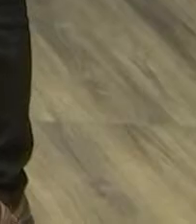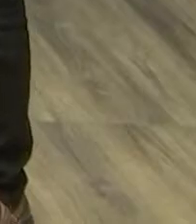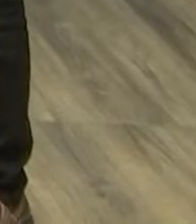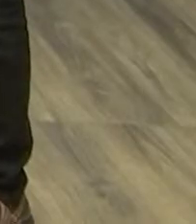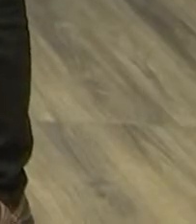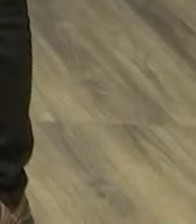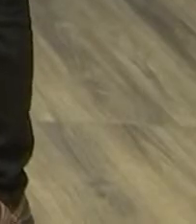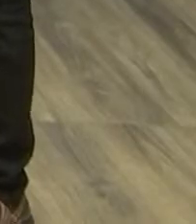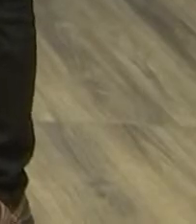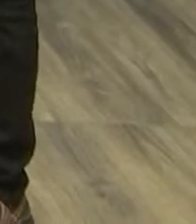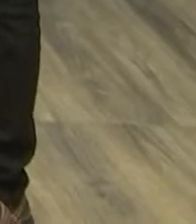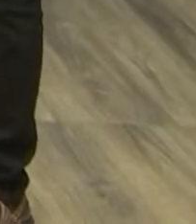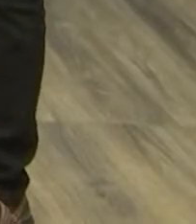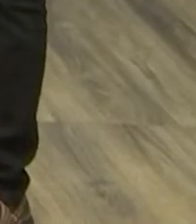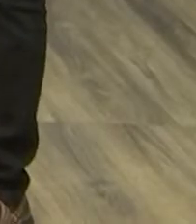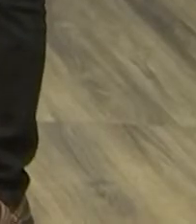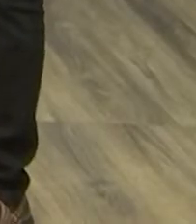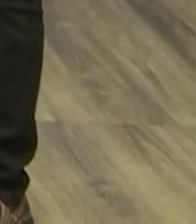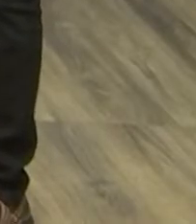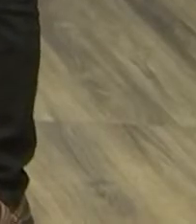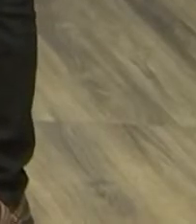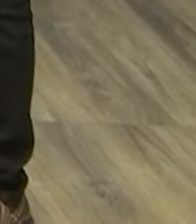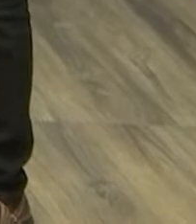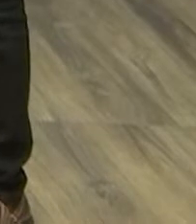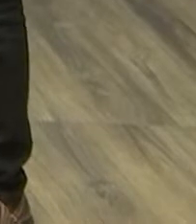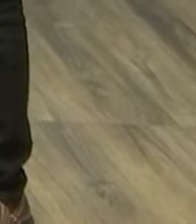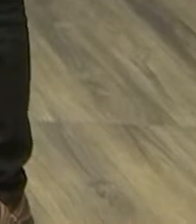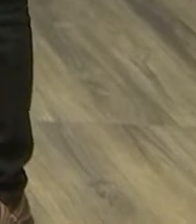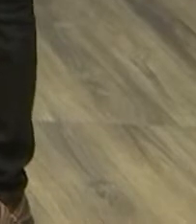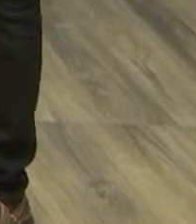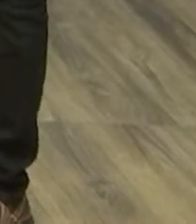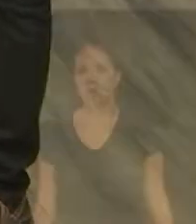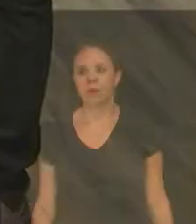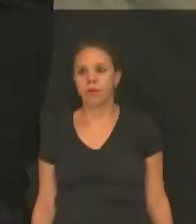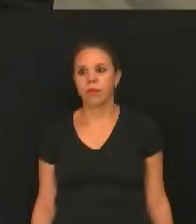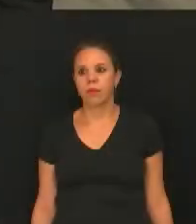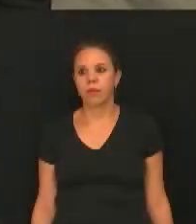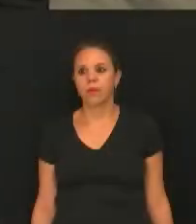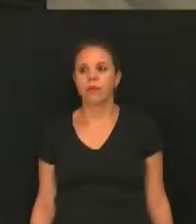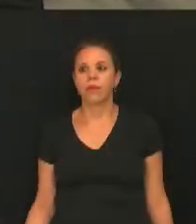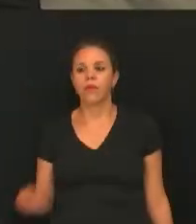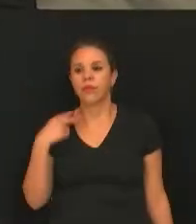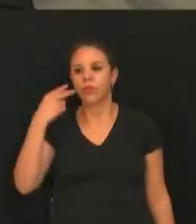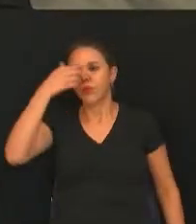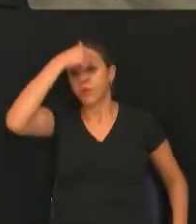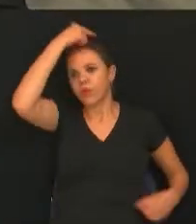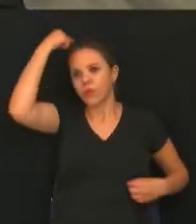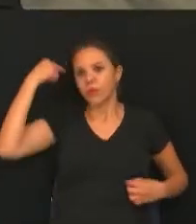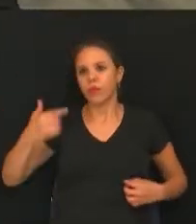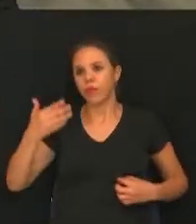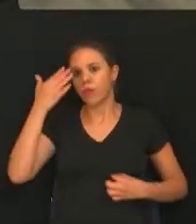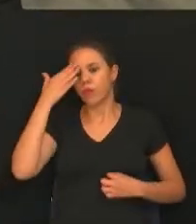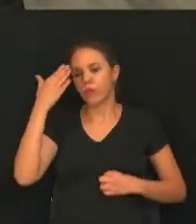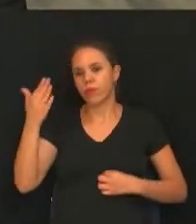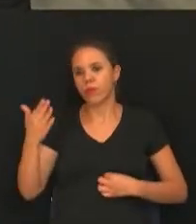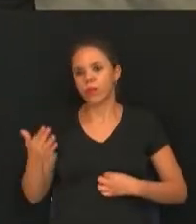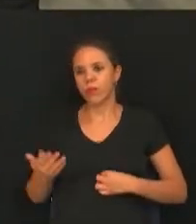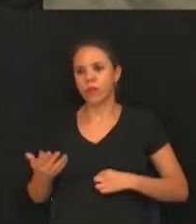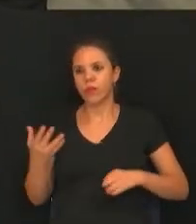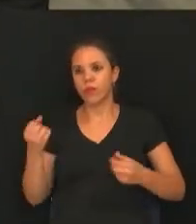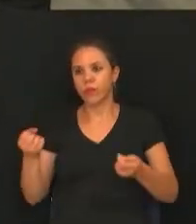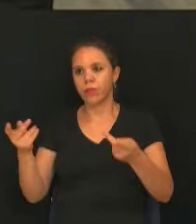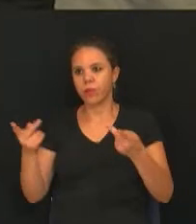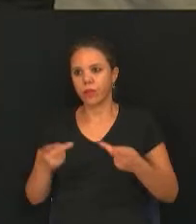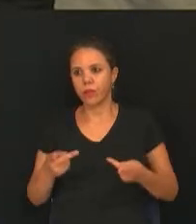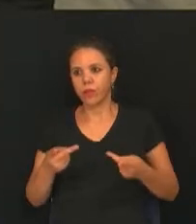E estreando aqui no Em Pauta, o vereador que já está aqui do meu lado, Paulo Gaspar. Vereador, muito obrigada, viu, por aceitar o nosso